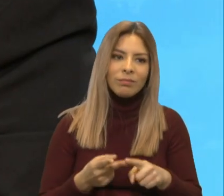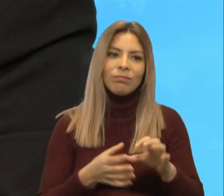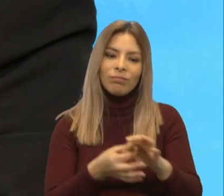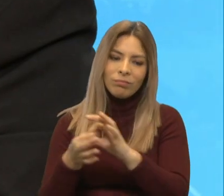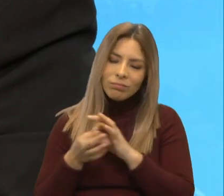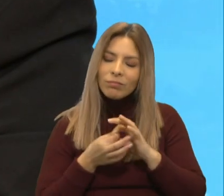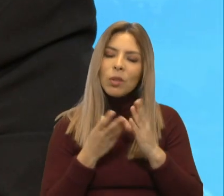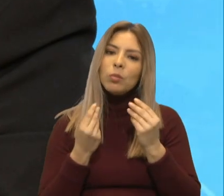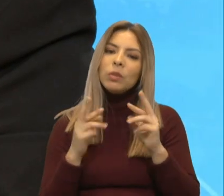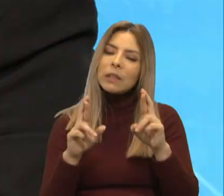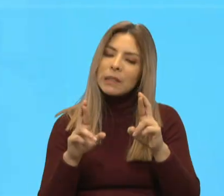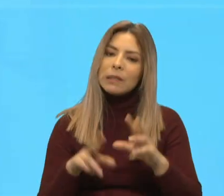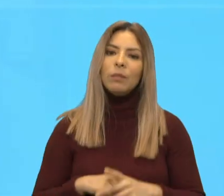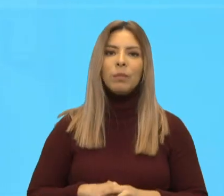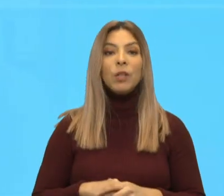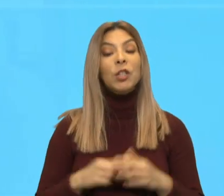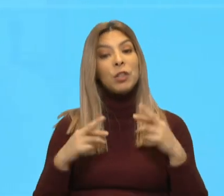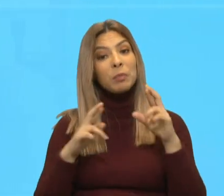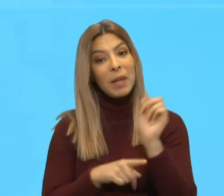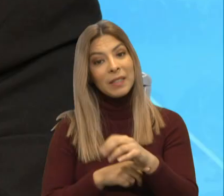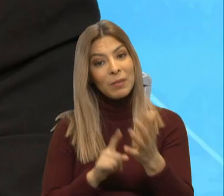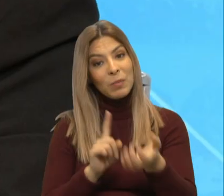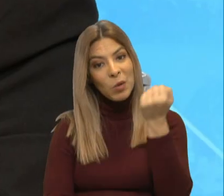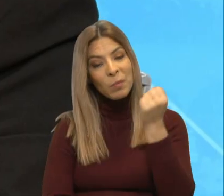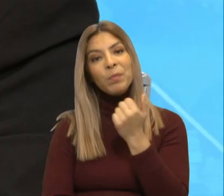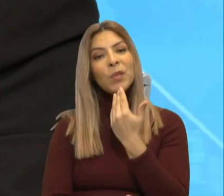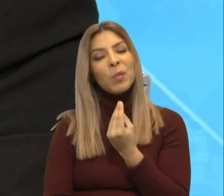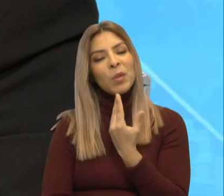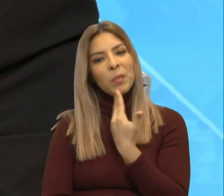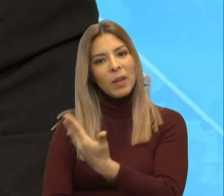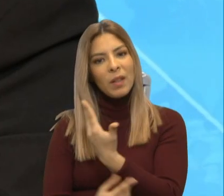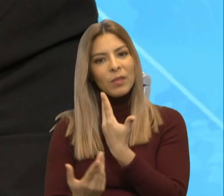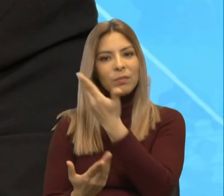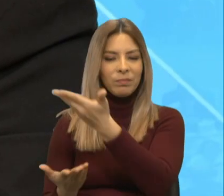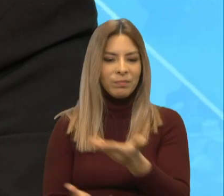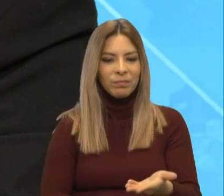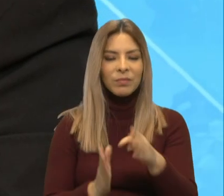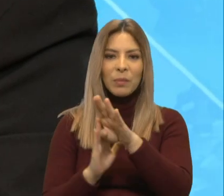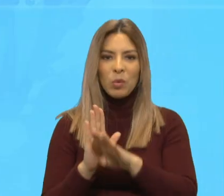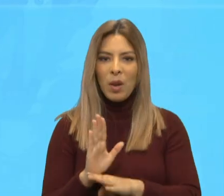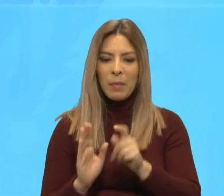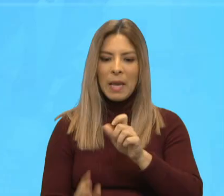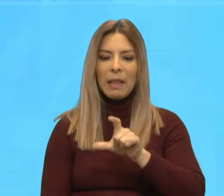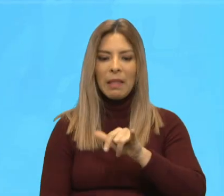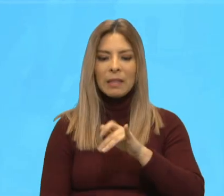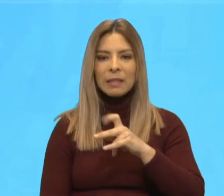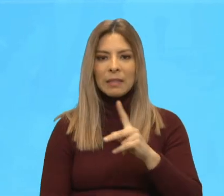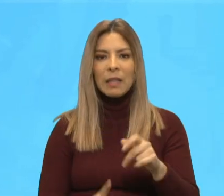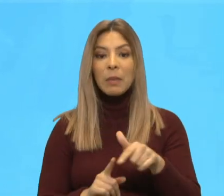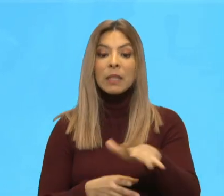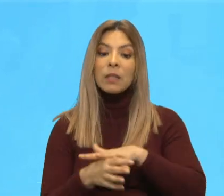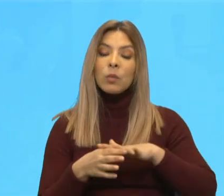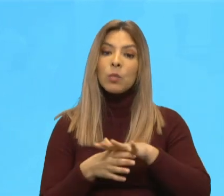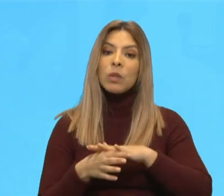esperança. Esperemos que de facto assim aconteça. Obrigado, Diamantino, por estar aqui no programa Eclésia a falar-nos sobre a situação